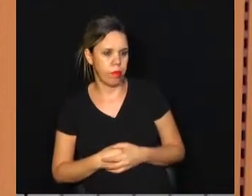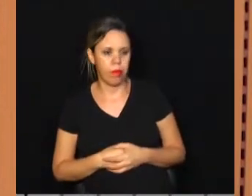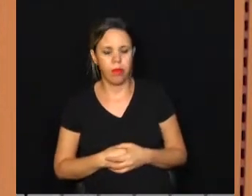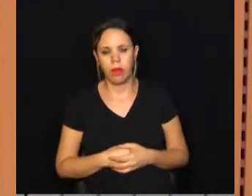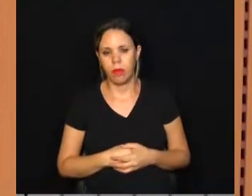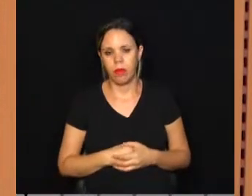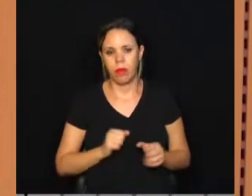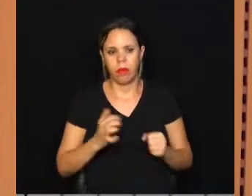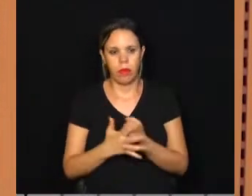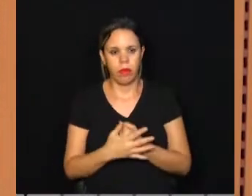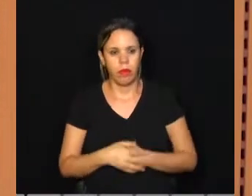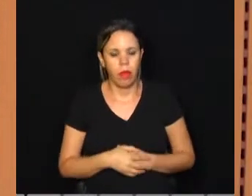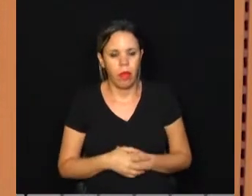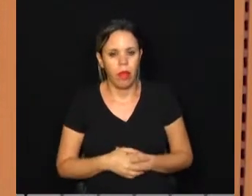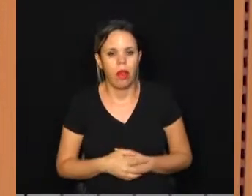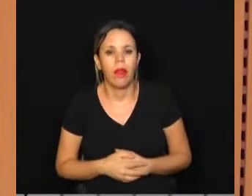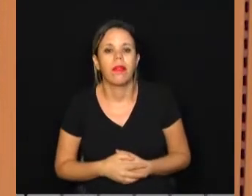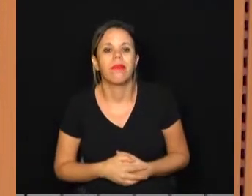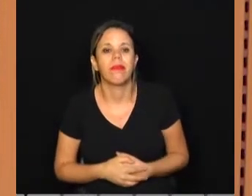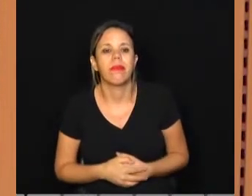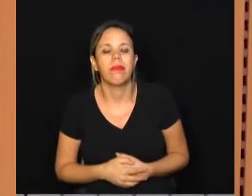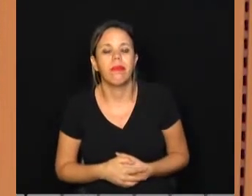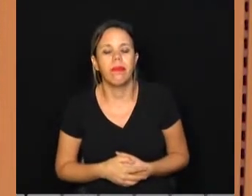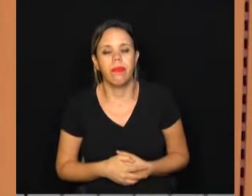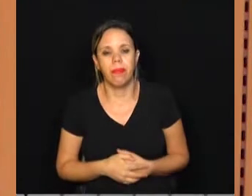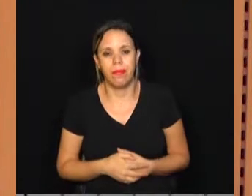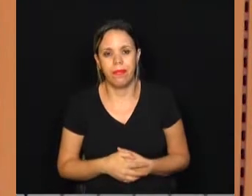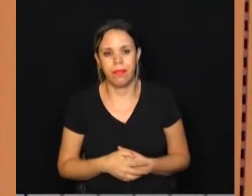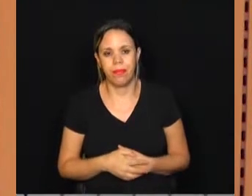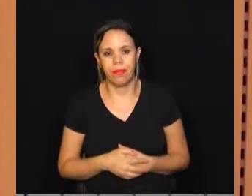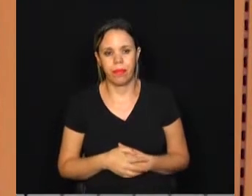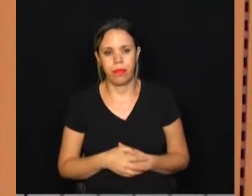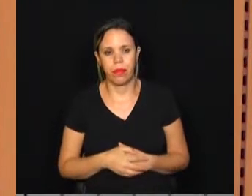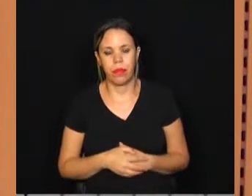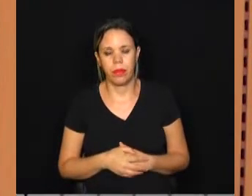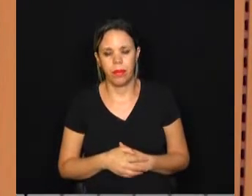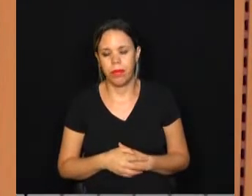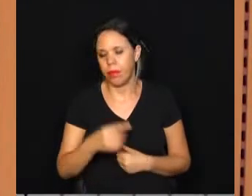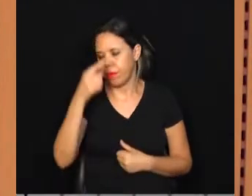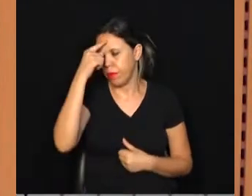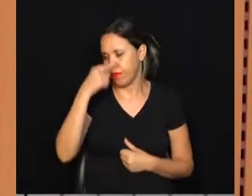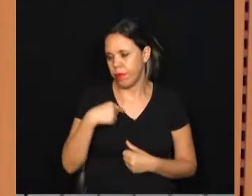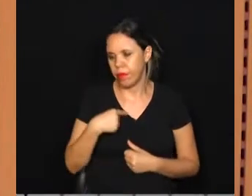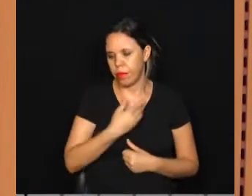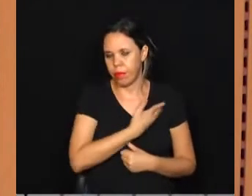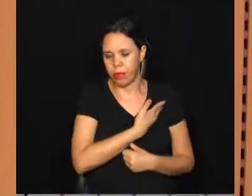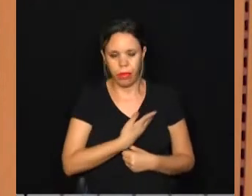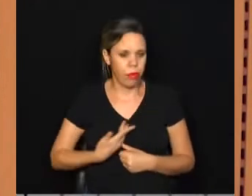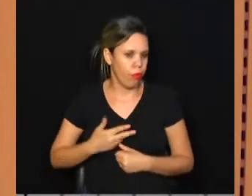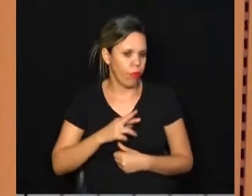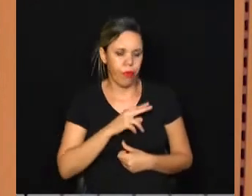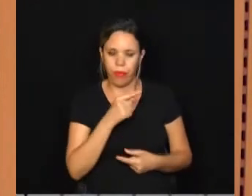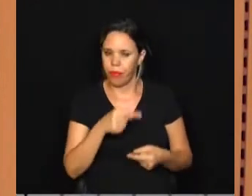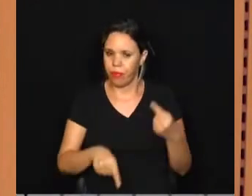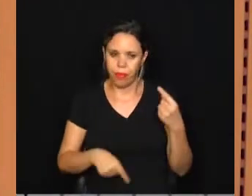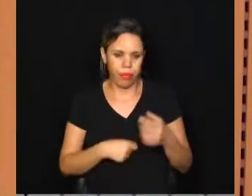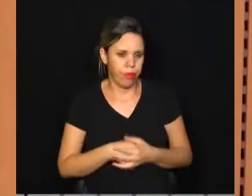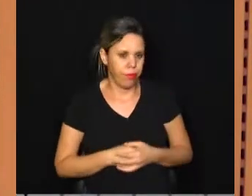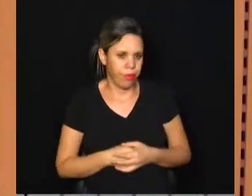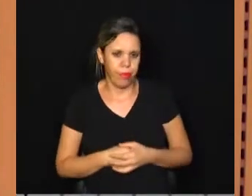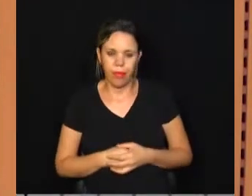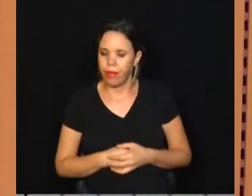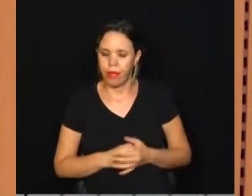à pandemia e com um perfil de governo não muito,